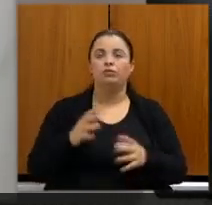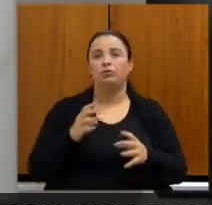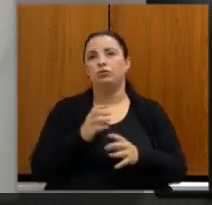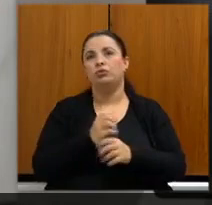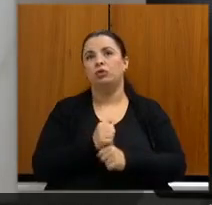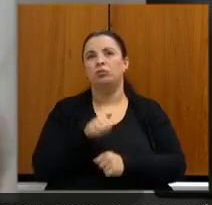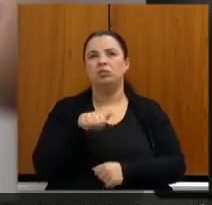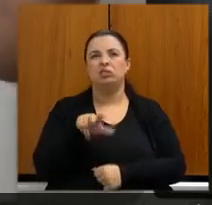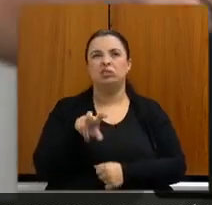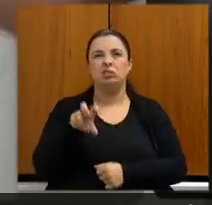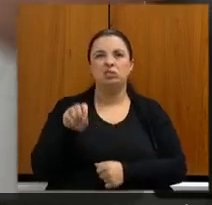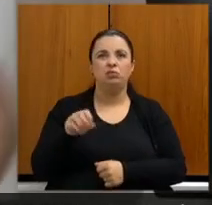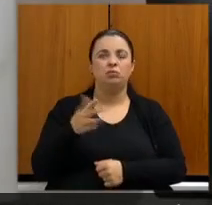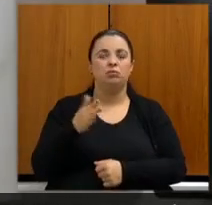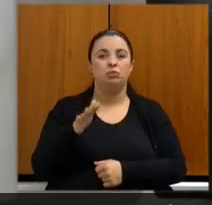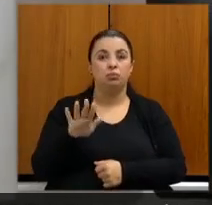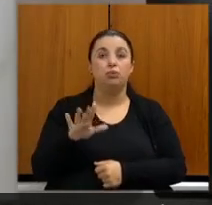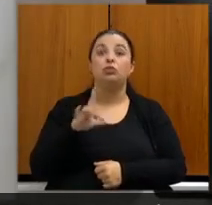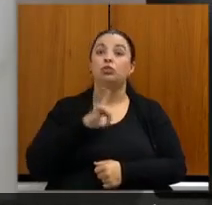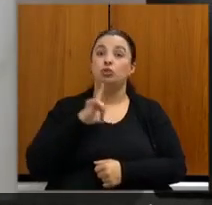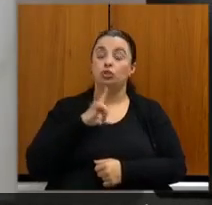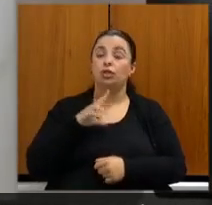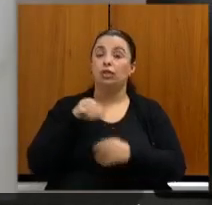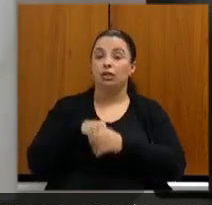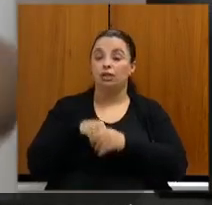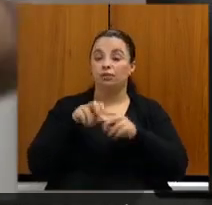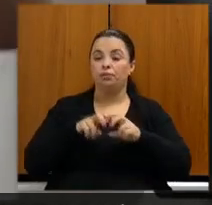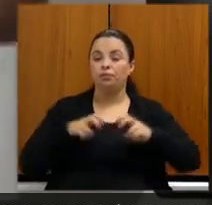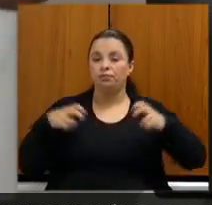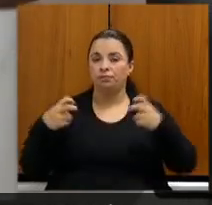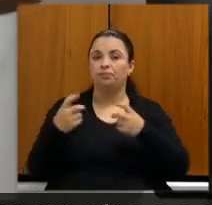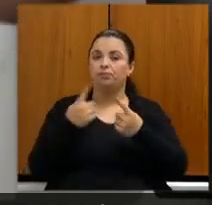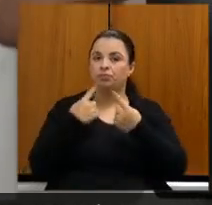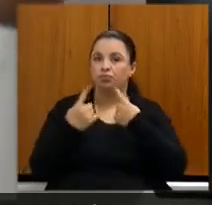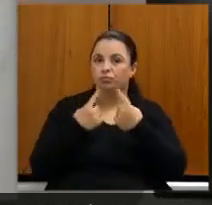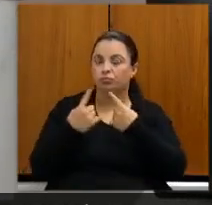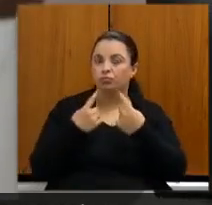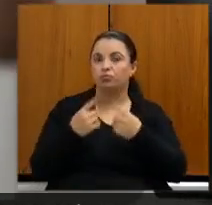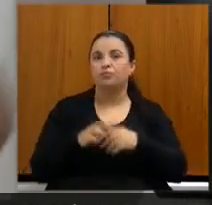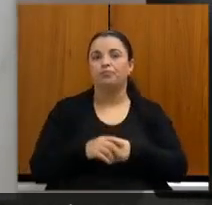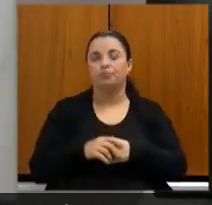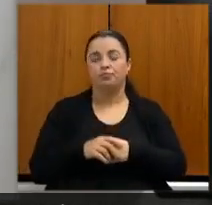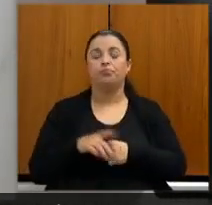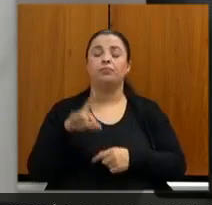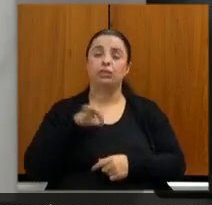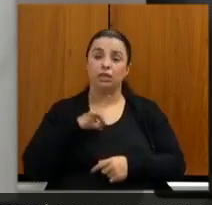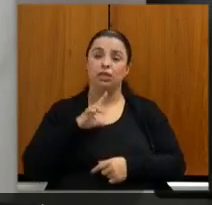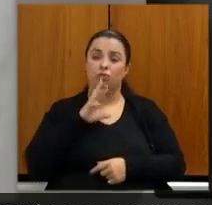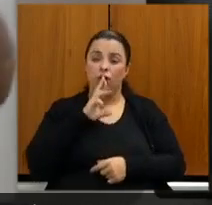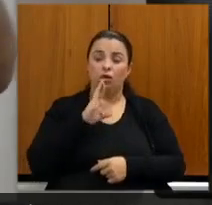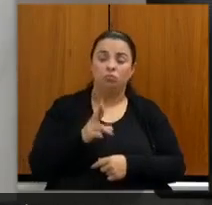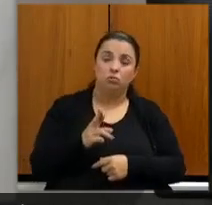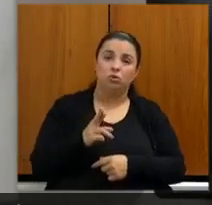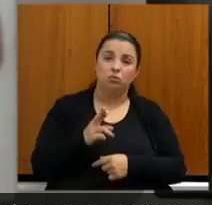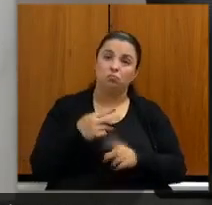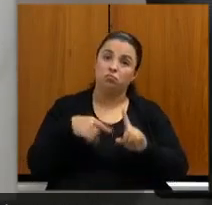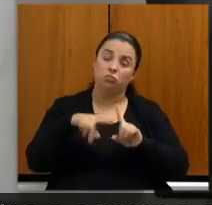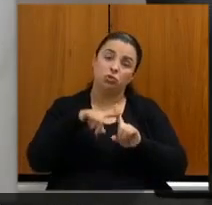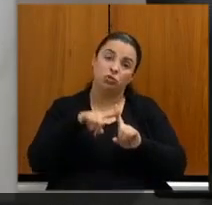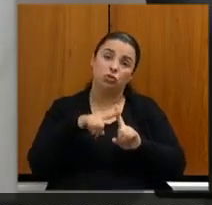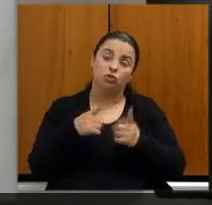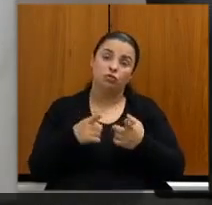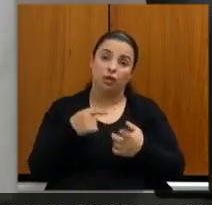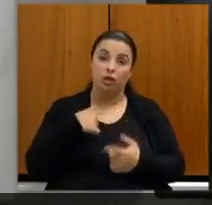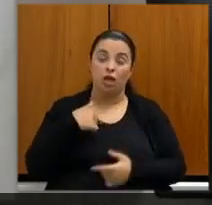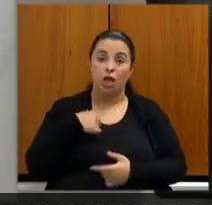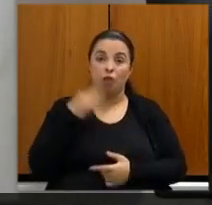dessa em 2018 estava na mesa de negociação é e teve um uma resolução razoável e eu sou